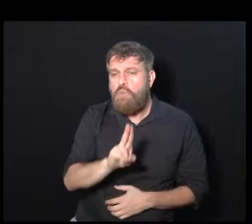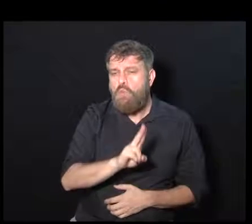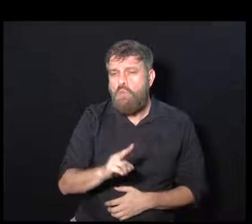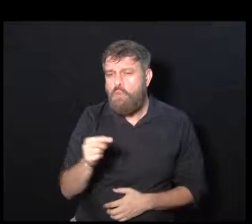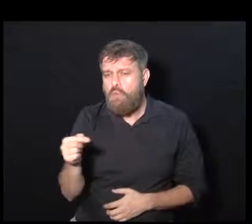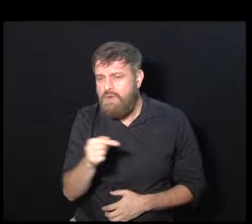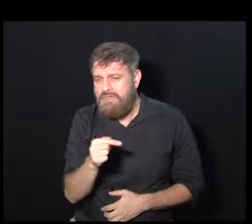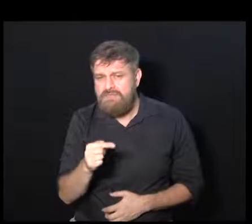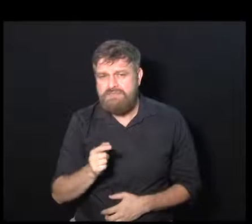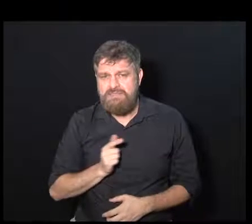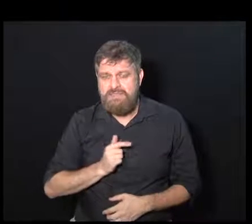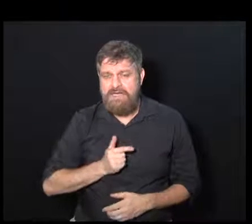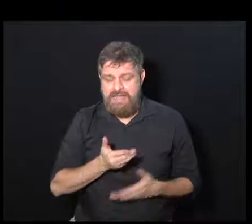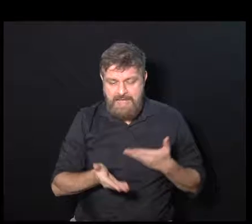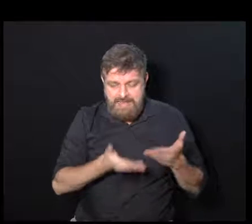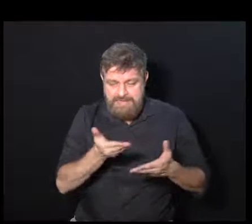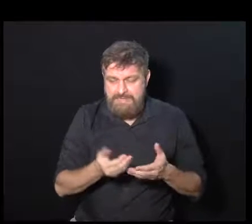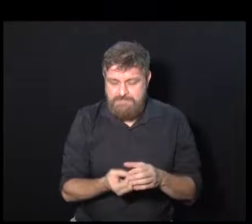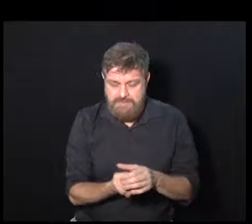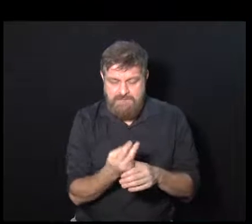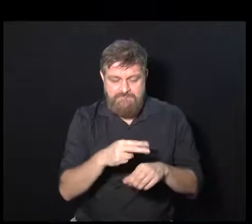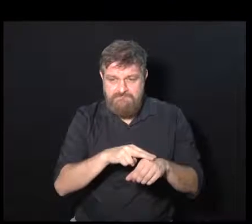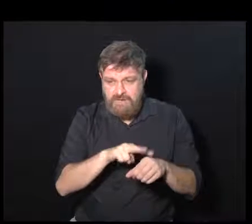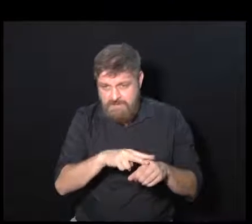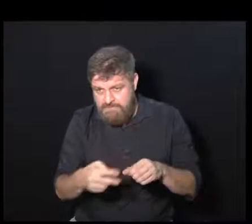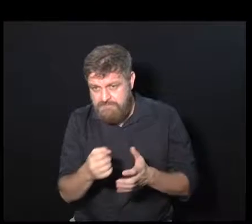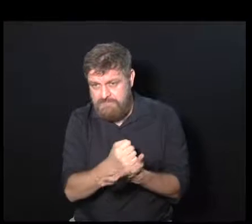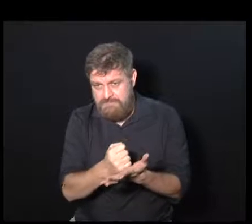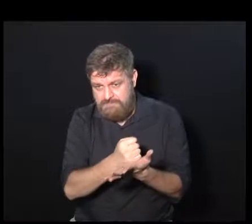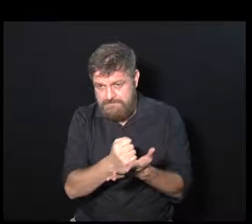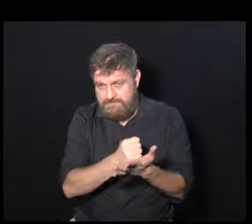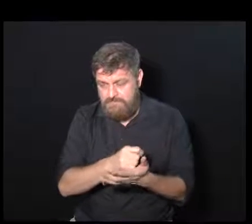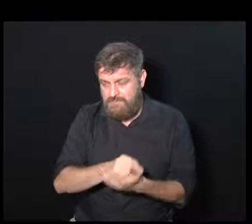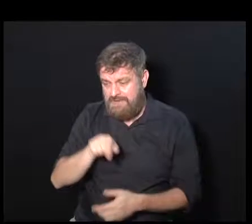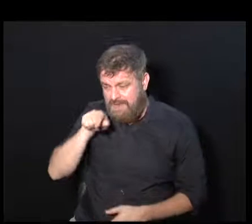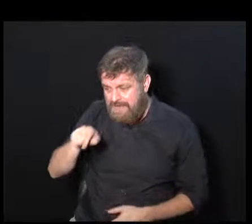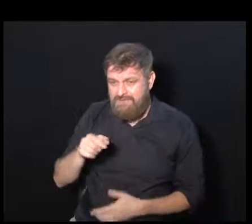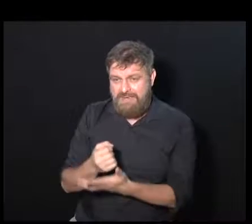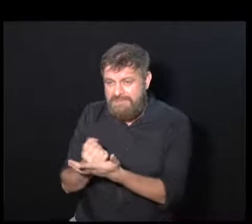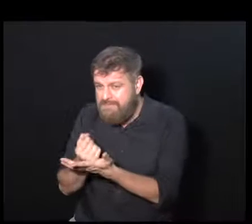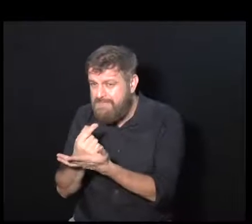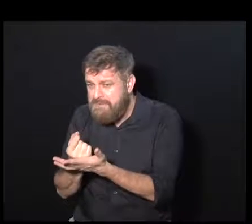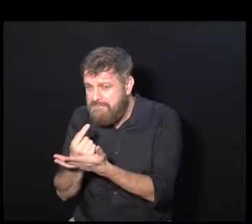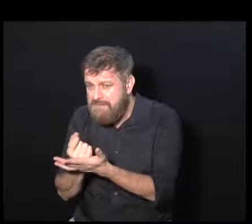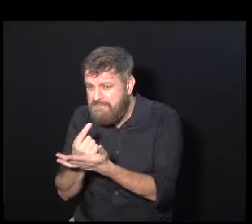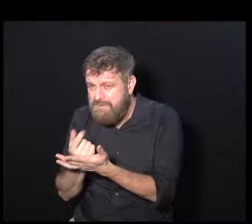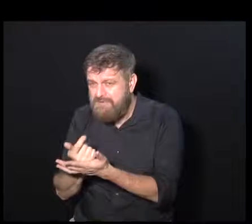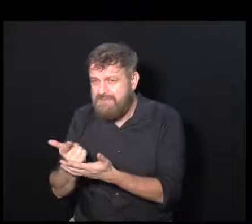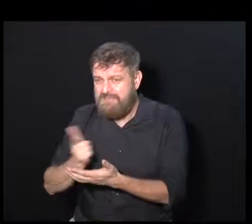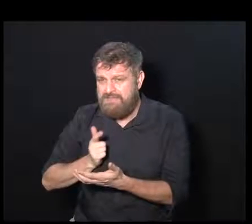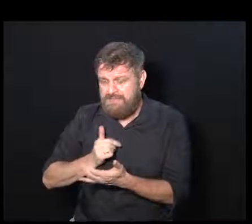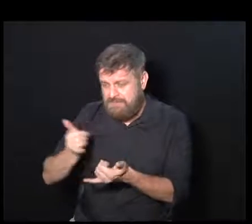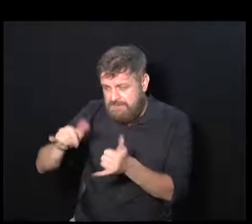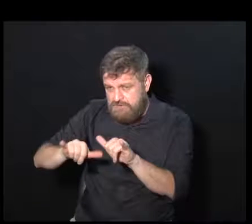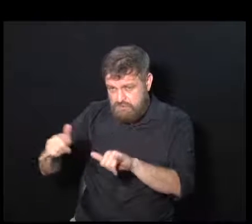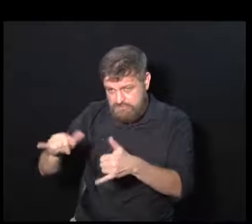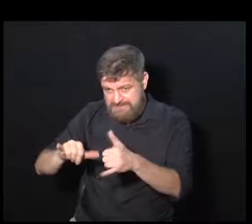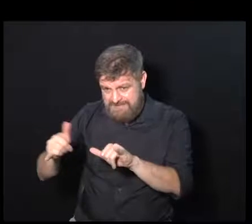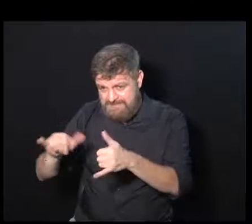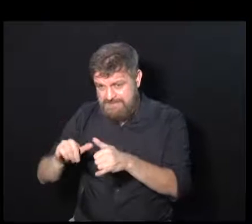a fitoterapia? Quando os medicamentos convencionais, eles pegam aquela substância